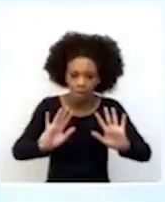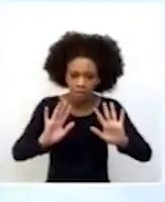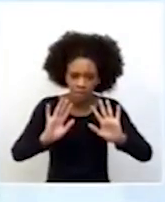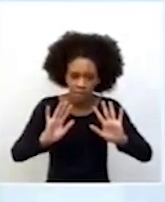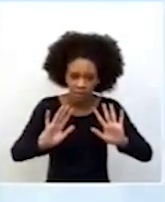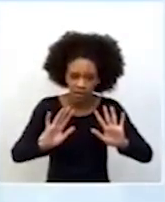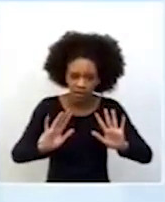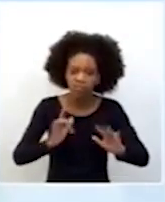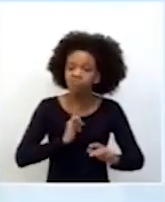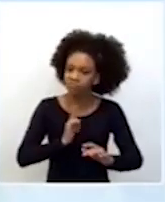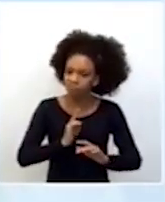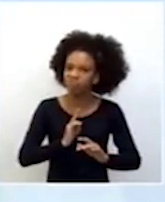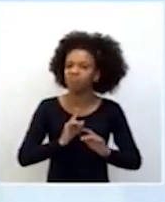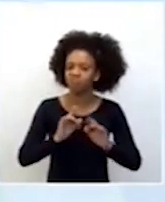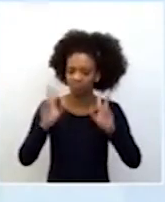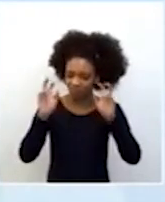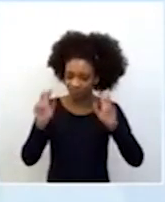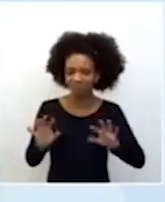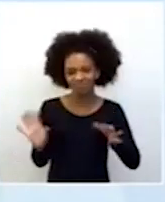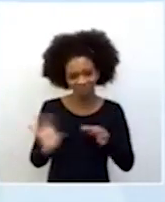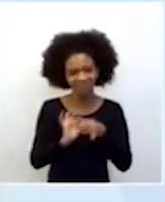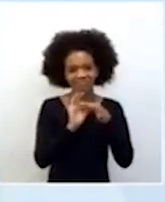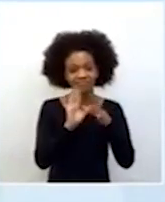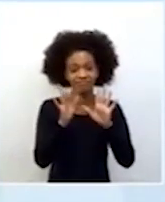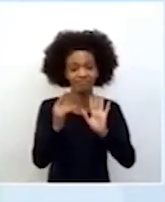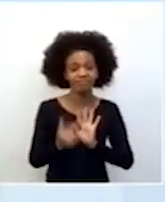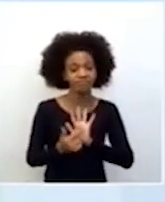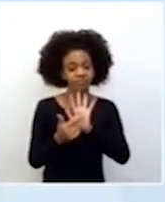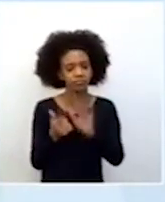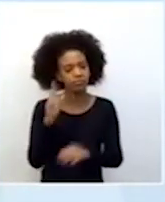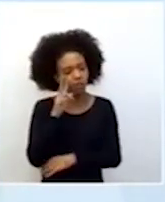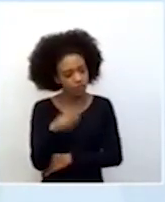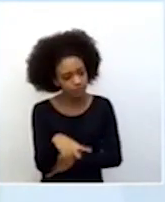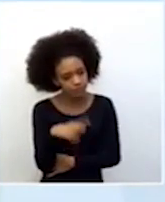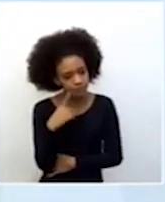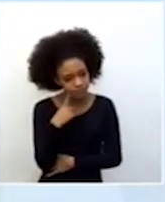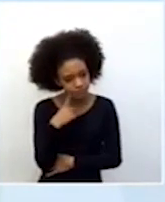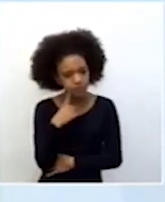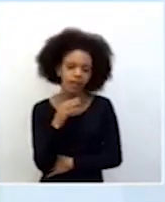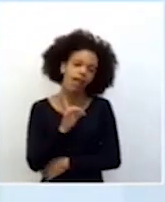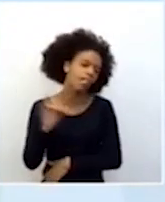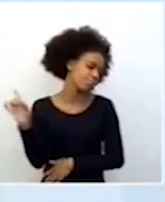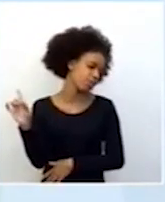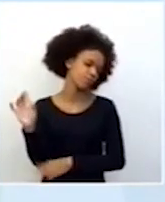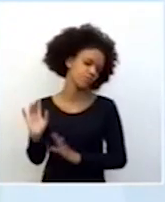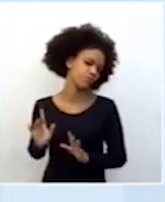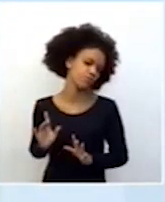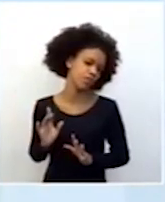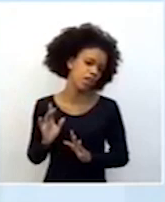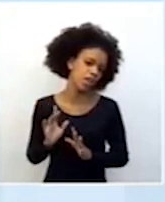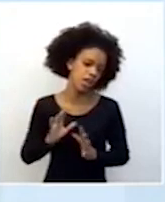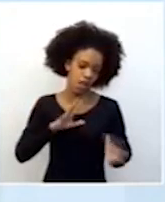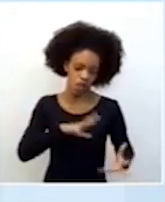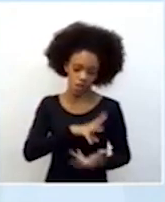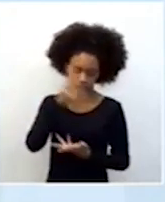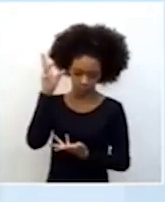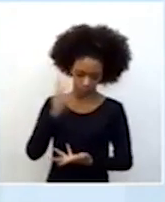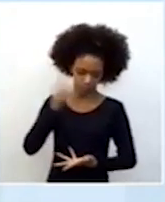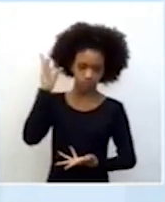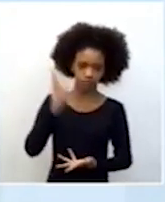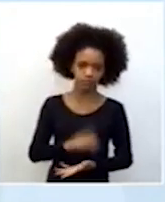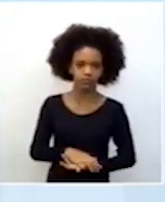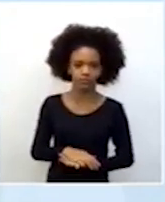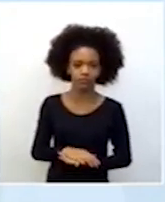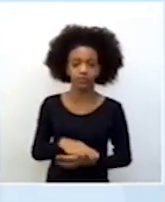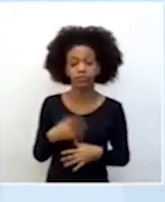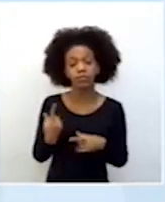todo um contexto volta, ali. Volta, por favor, na imagem. Essa imagem, eu já olhei, já bati o olho. É Deus ali, é o Criador, é o grande Criador.